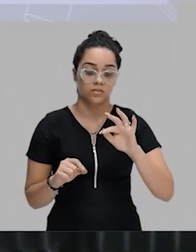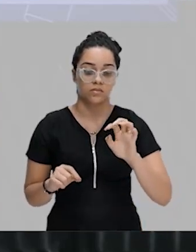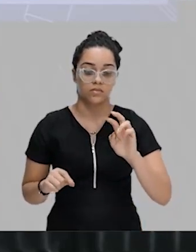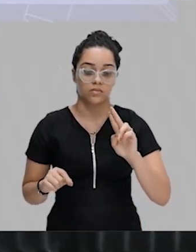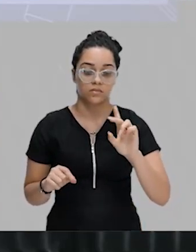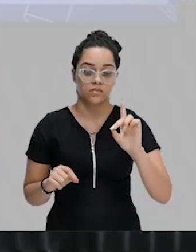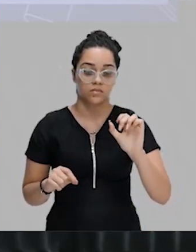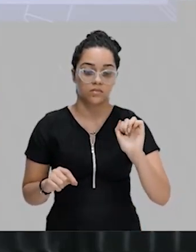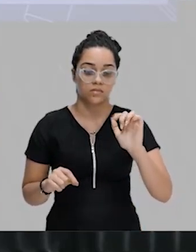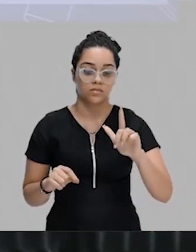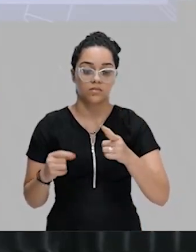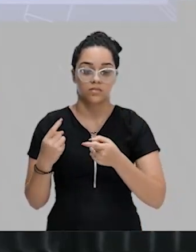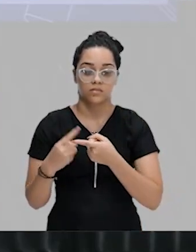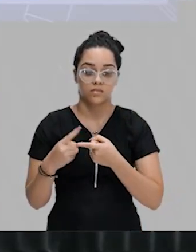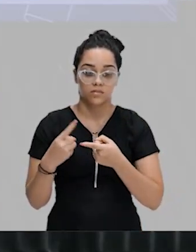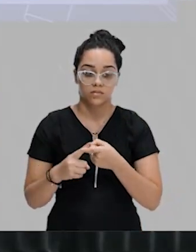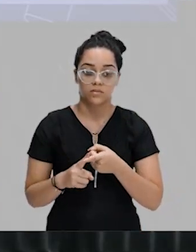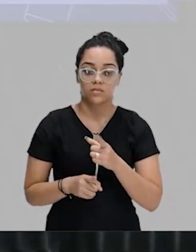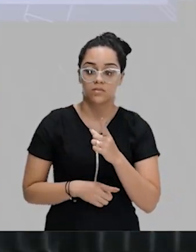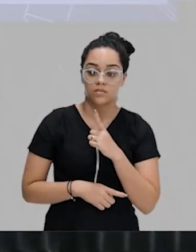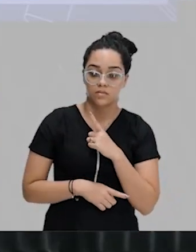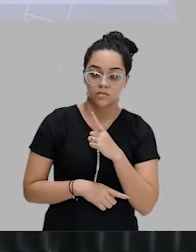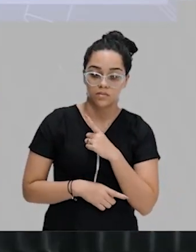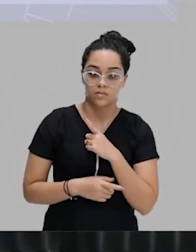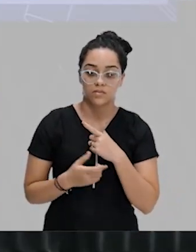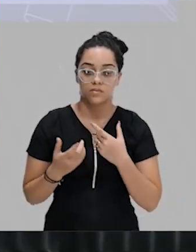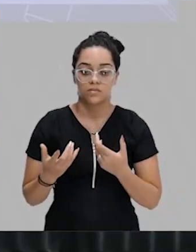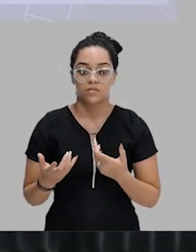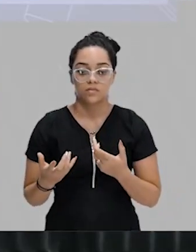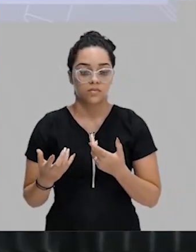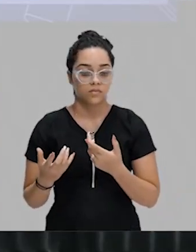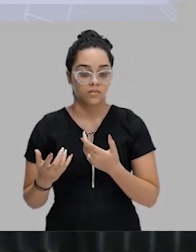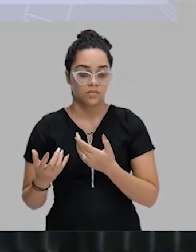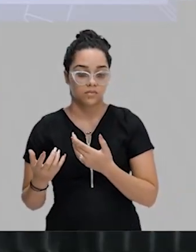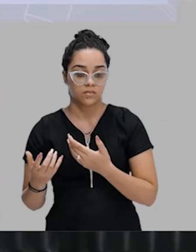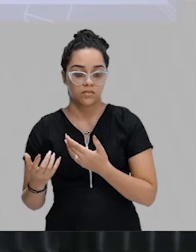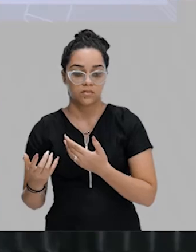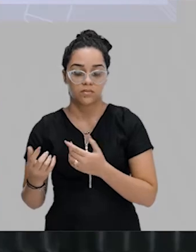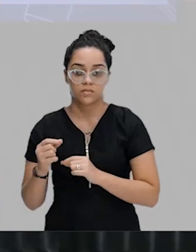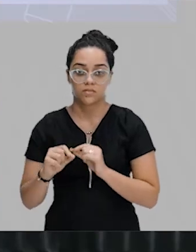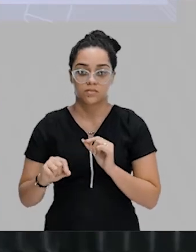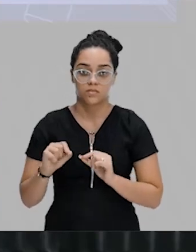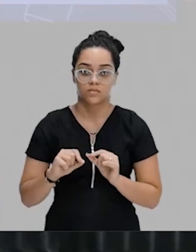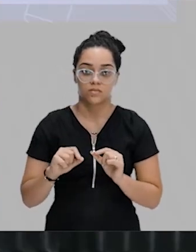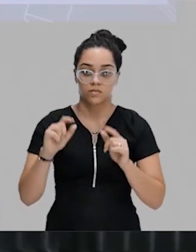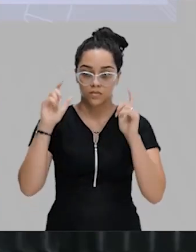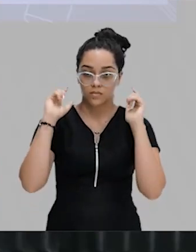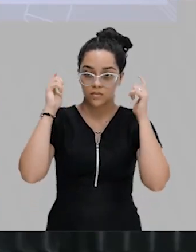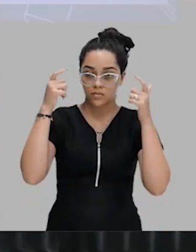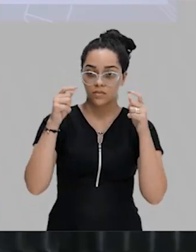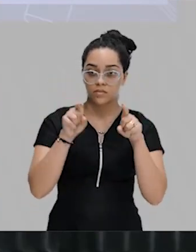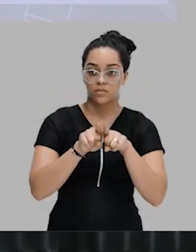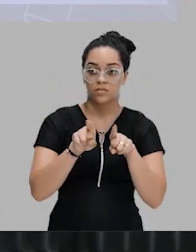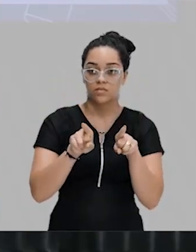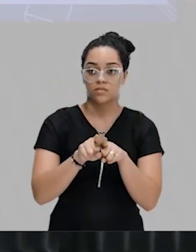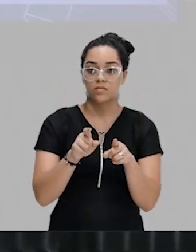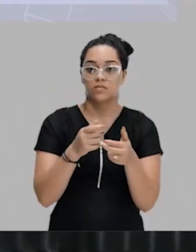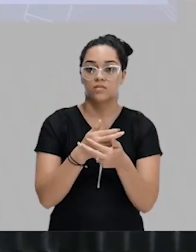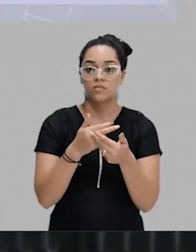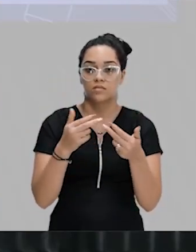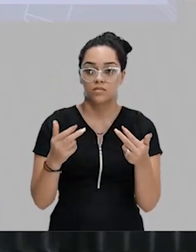reforçado. Feudal por quê? Porque ele mantém a nobreza como classe privilegiada, os